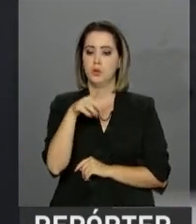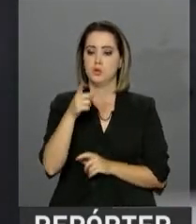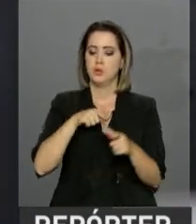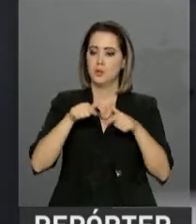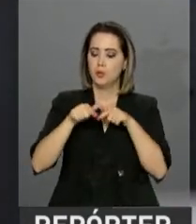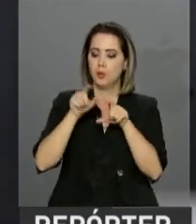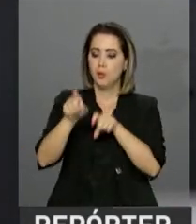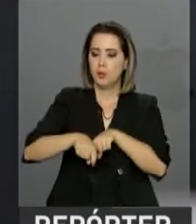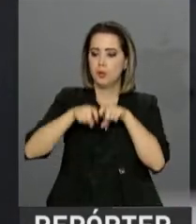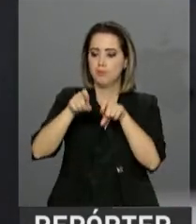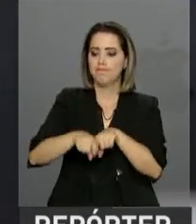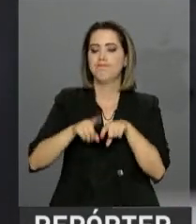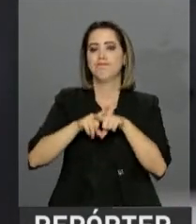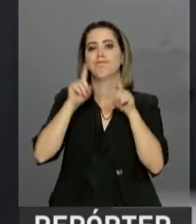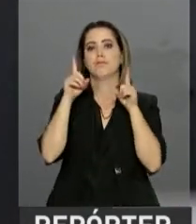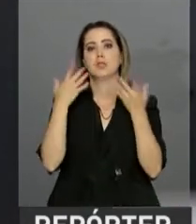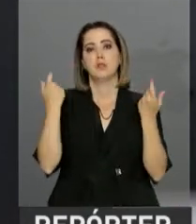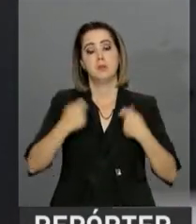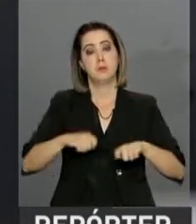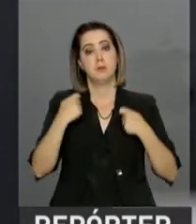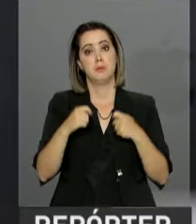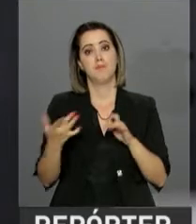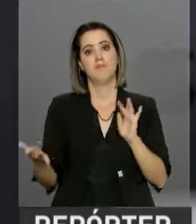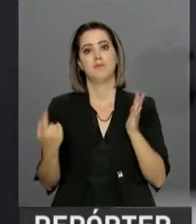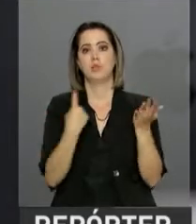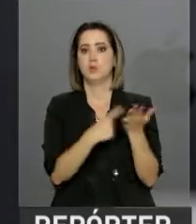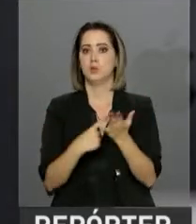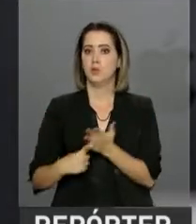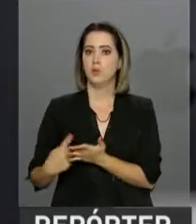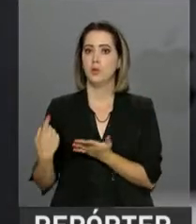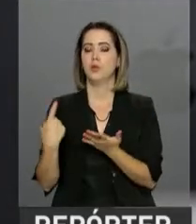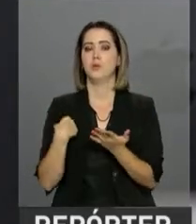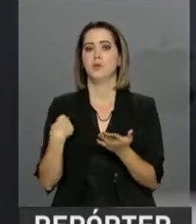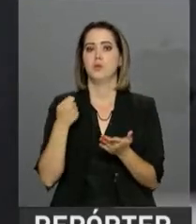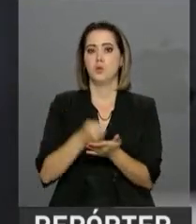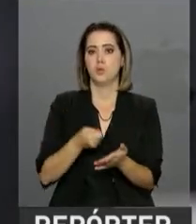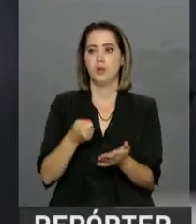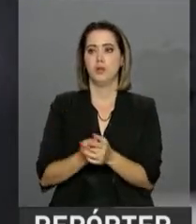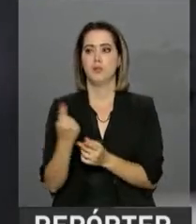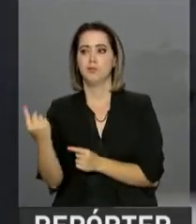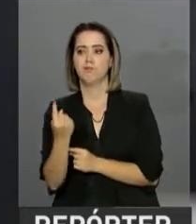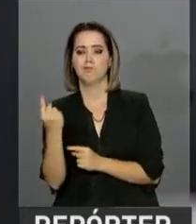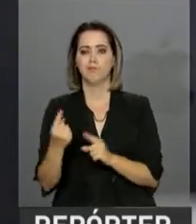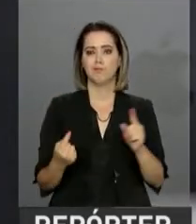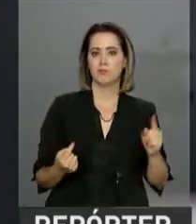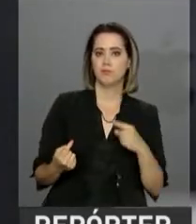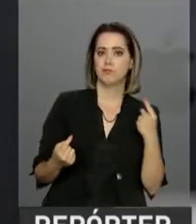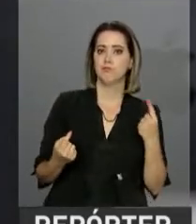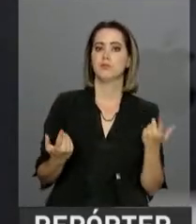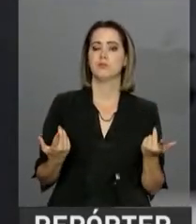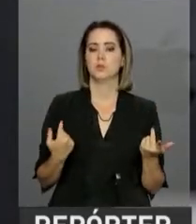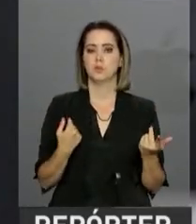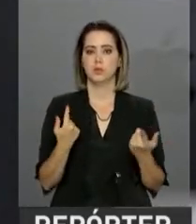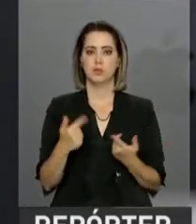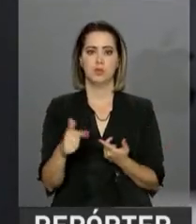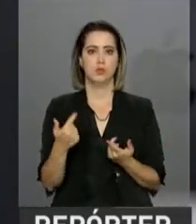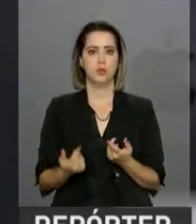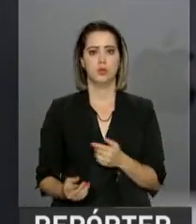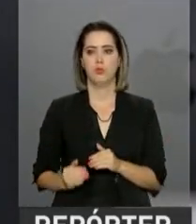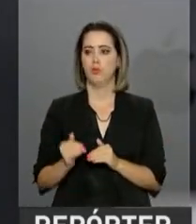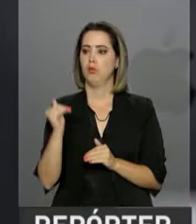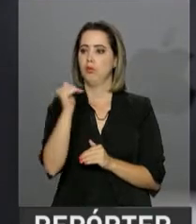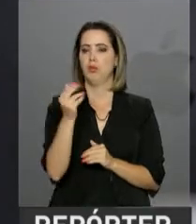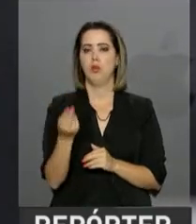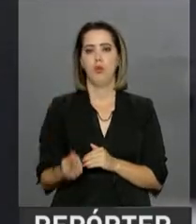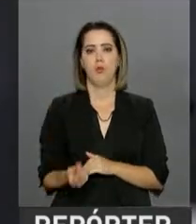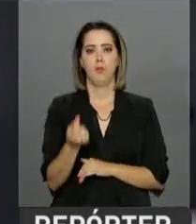rural, mas passa a demandar um vínculo contributivo individual, né? Então, não vai ter uma alíquota alta